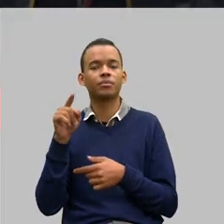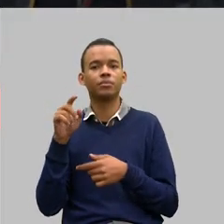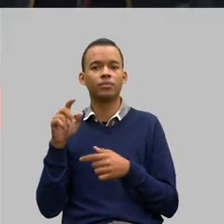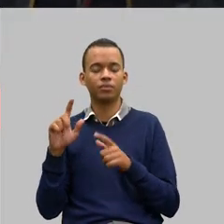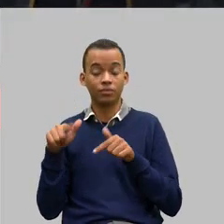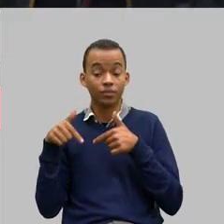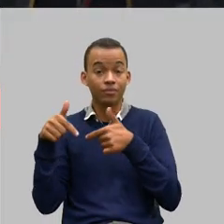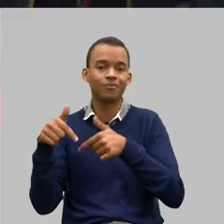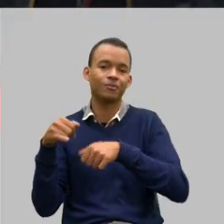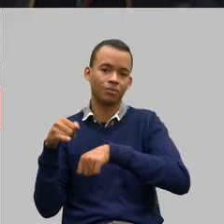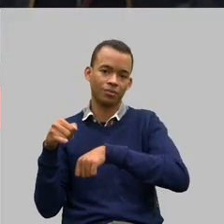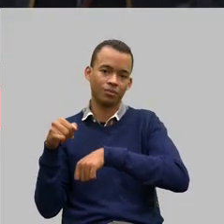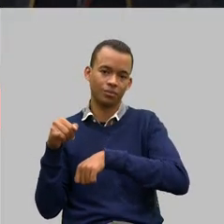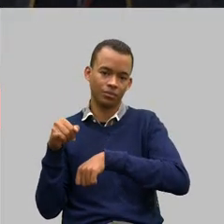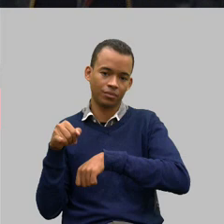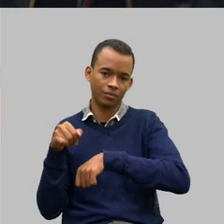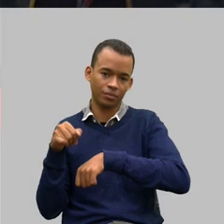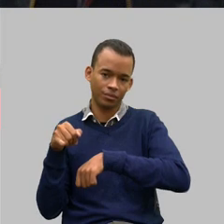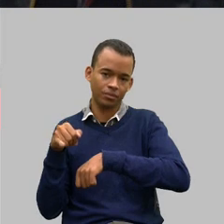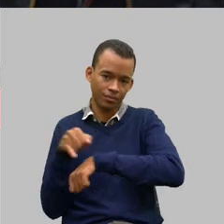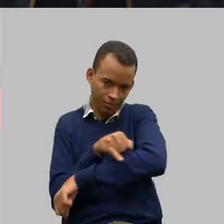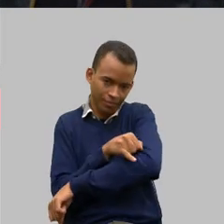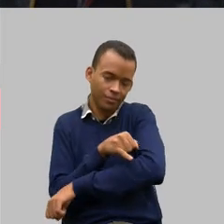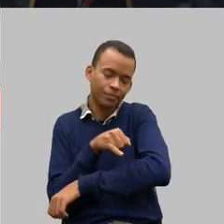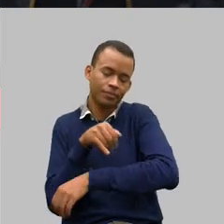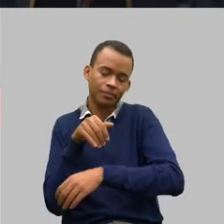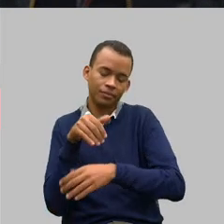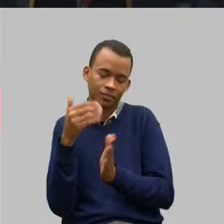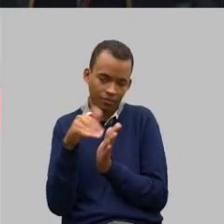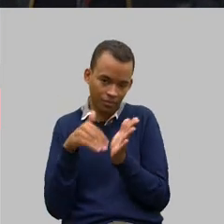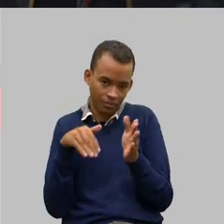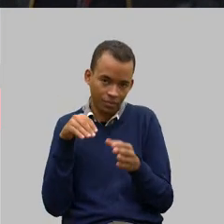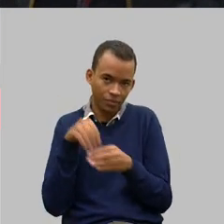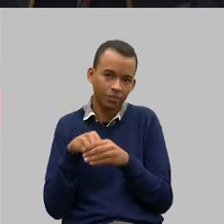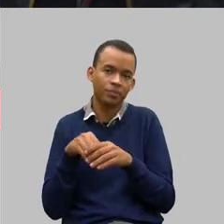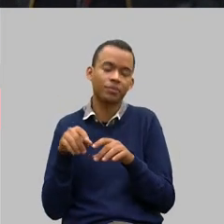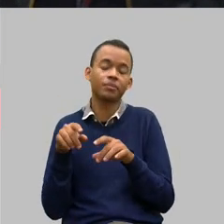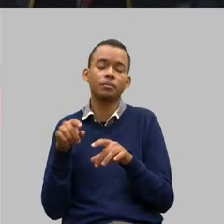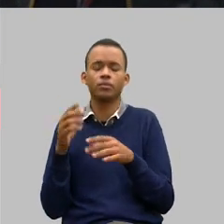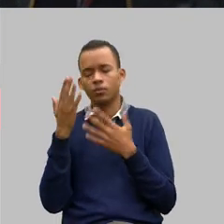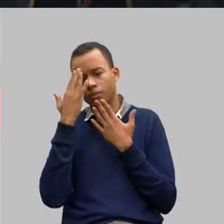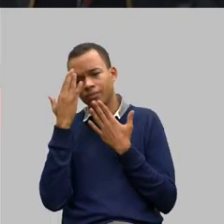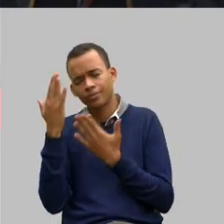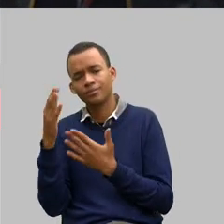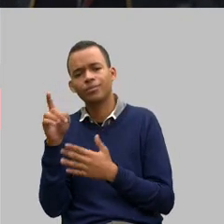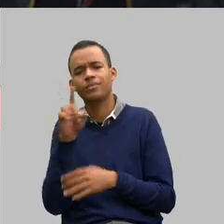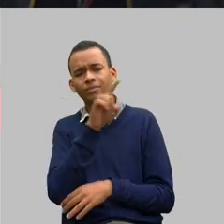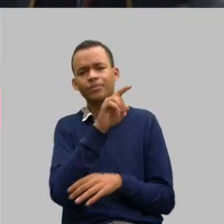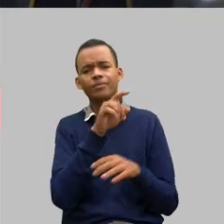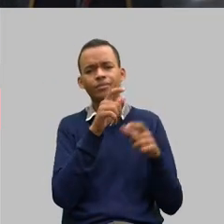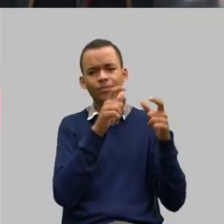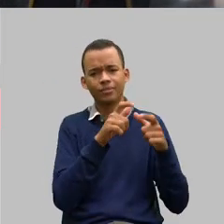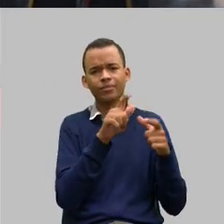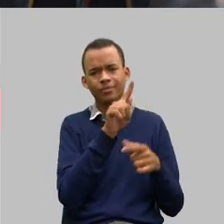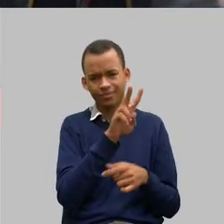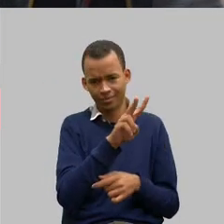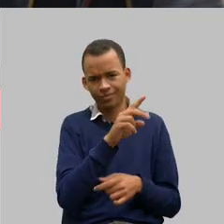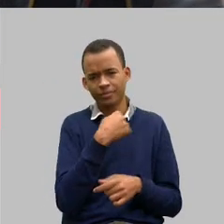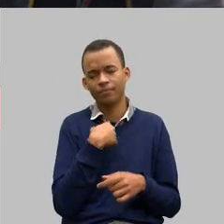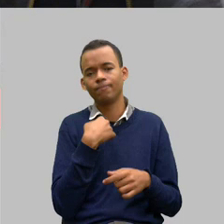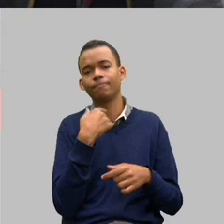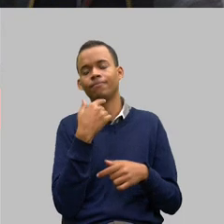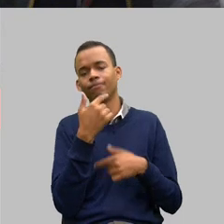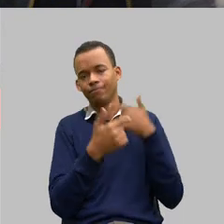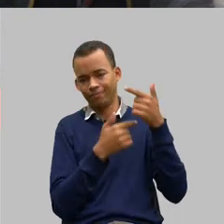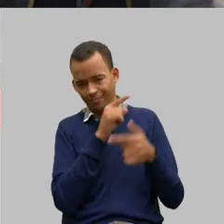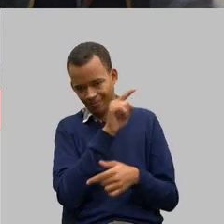cinra e te agradecer pelas ações lá na minha região principalmente o retorno das obras do hospital